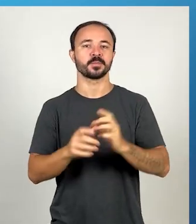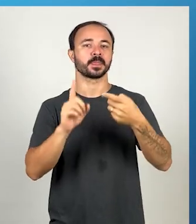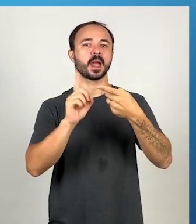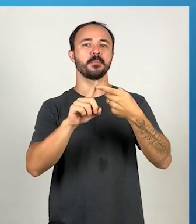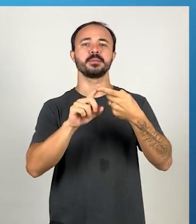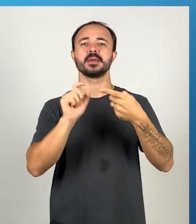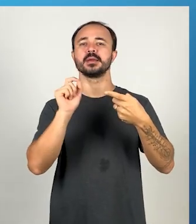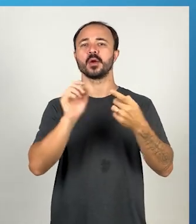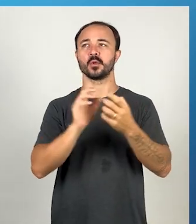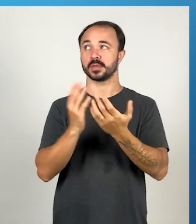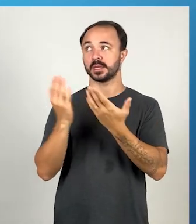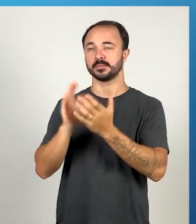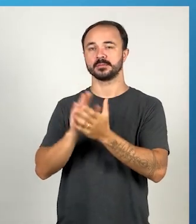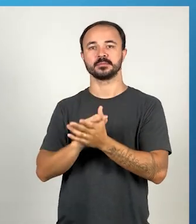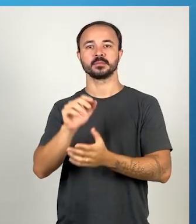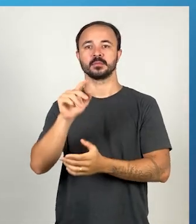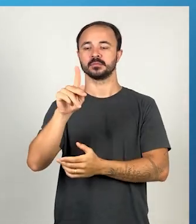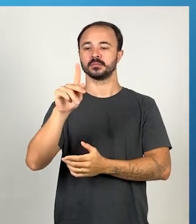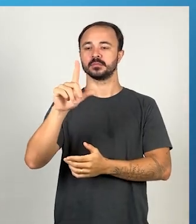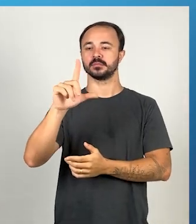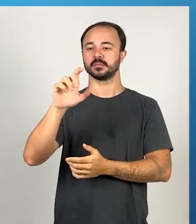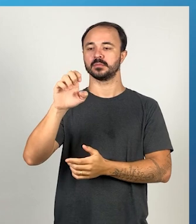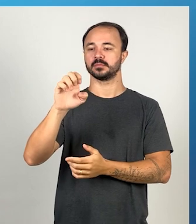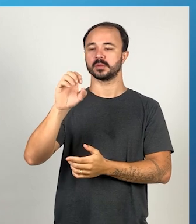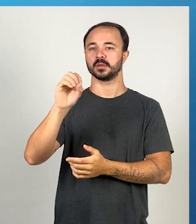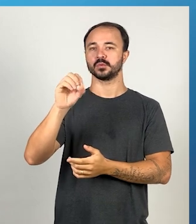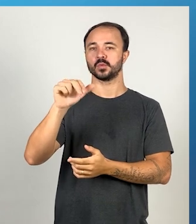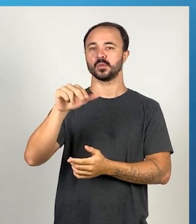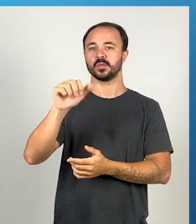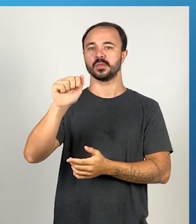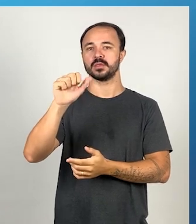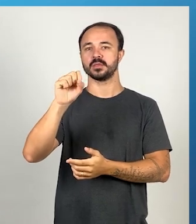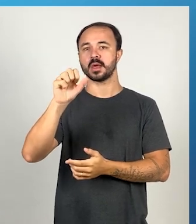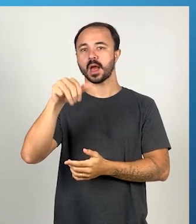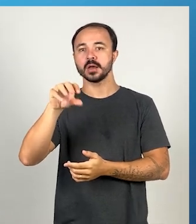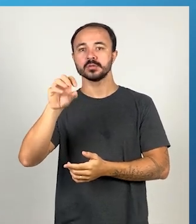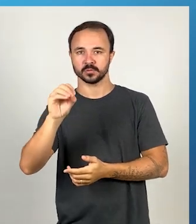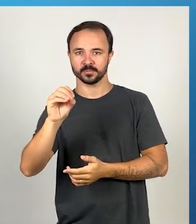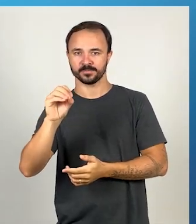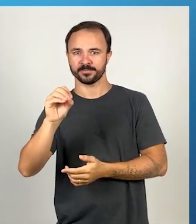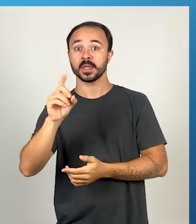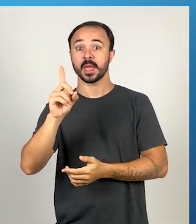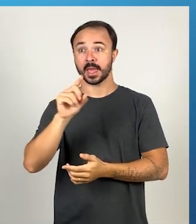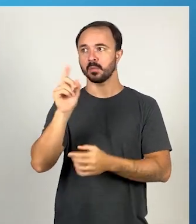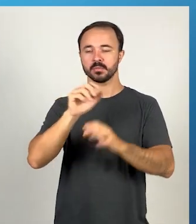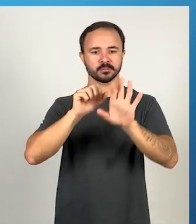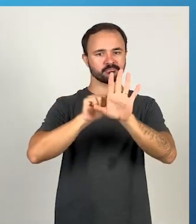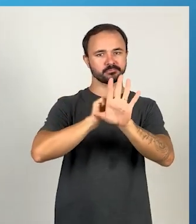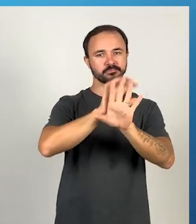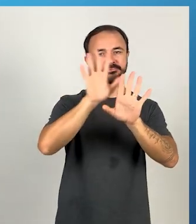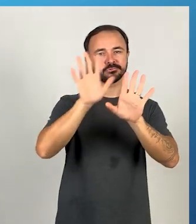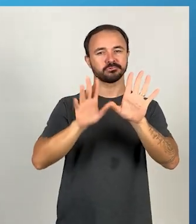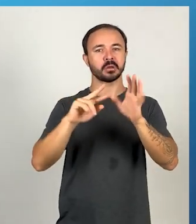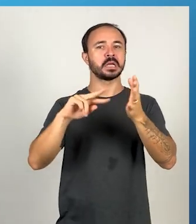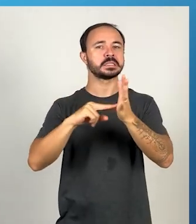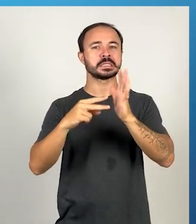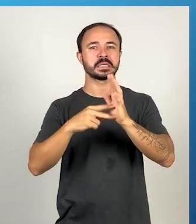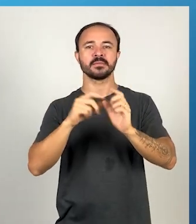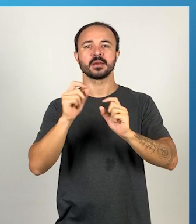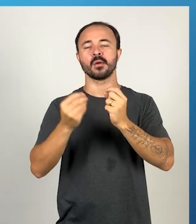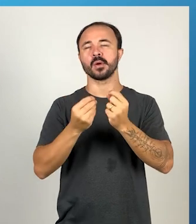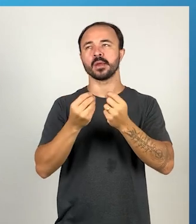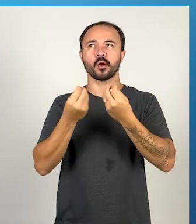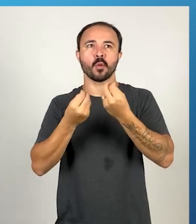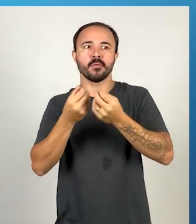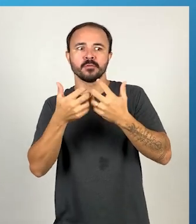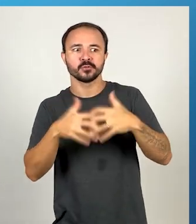primeira figura de linguagem é o pleonasmo. Como figura de linguagem, ele é caracterizado pelo uso redundante de palavras